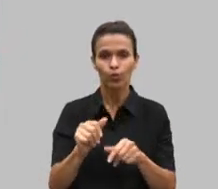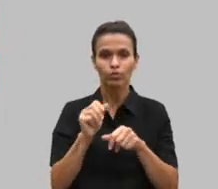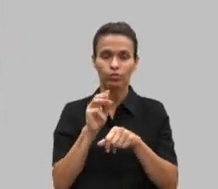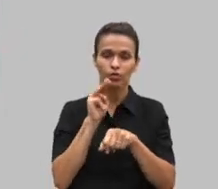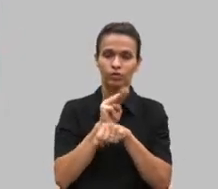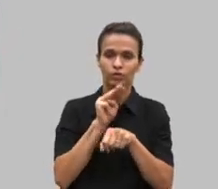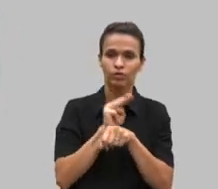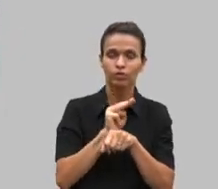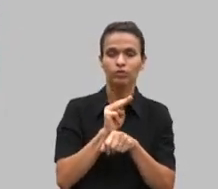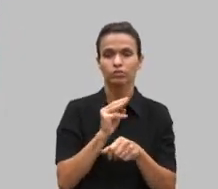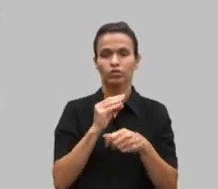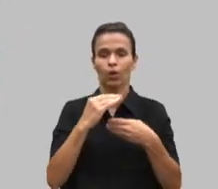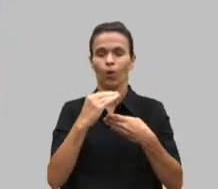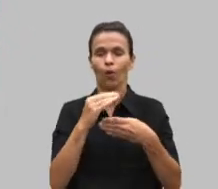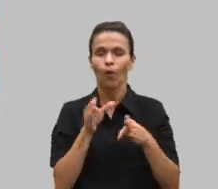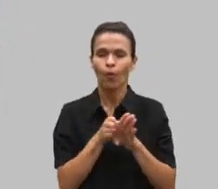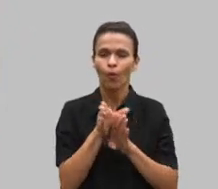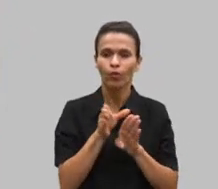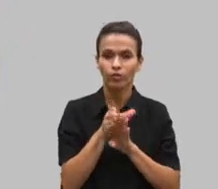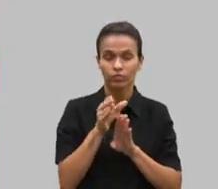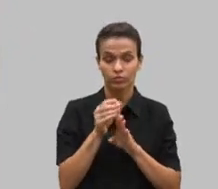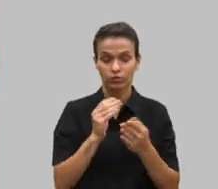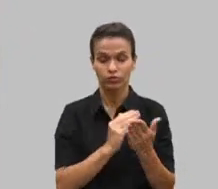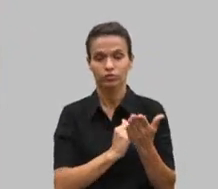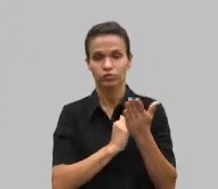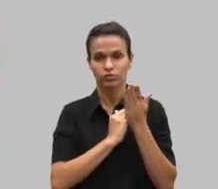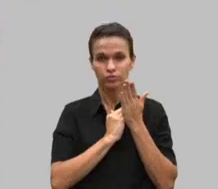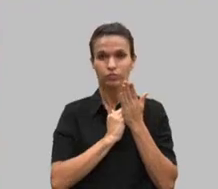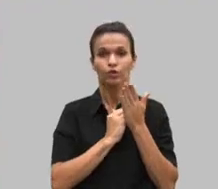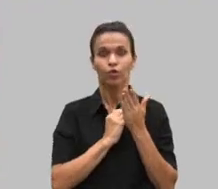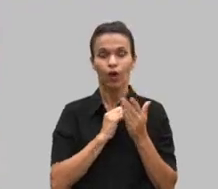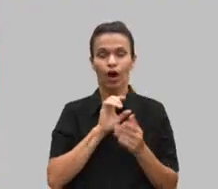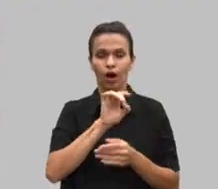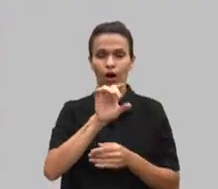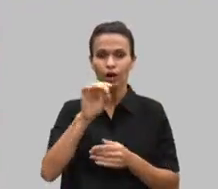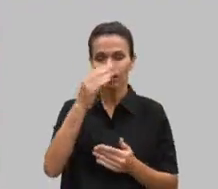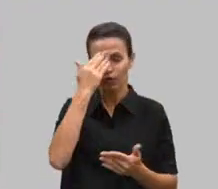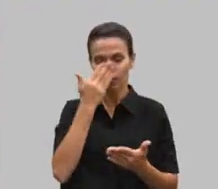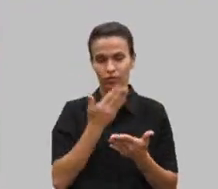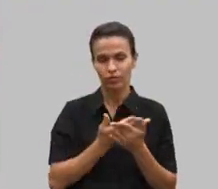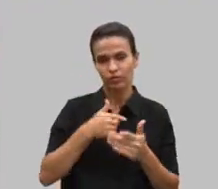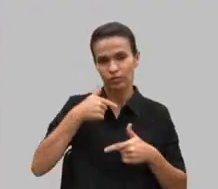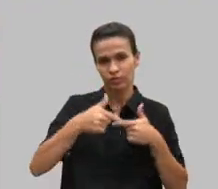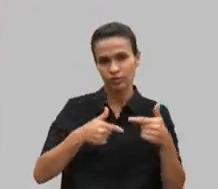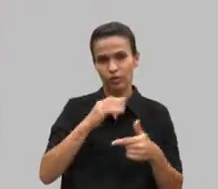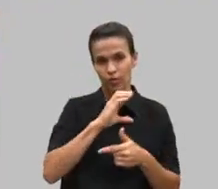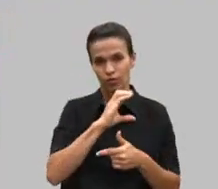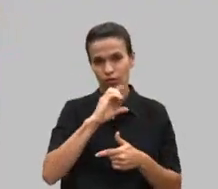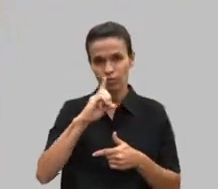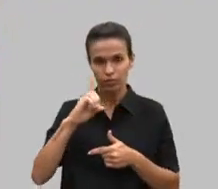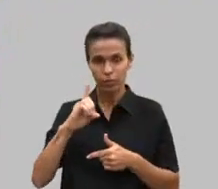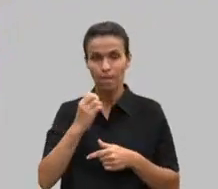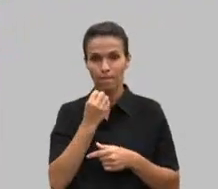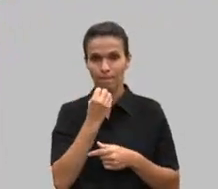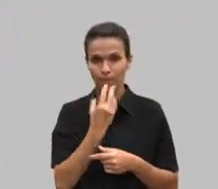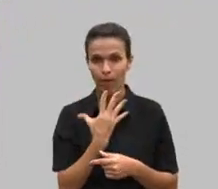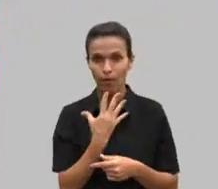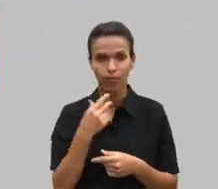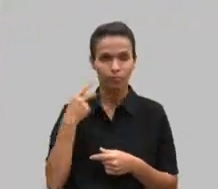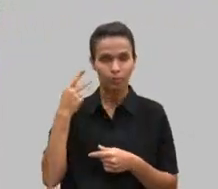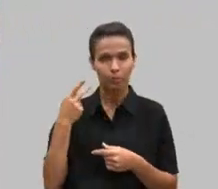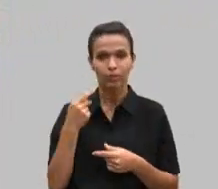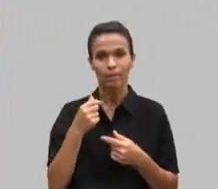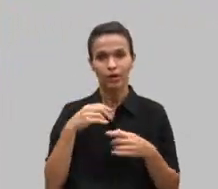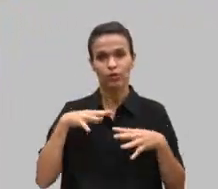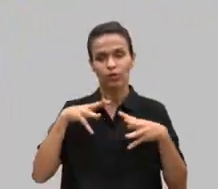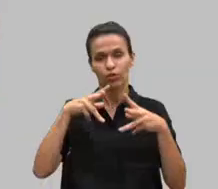nos ajudaram prontamente e a cada um que confiou em meu trabalho como coordenadora plenário para todos com a palavra